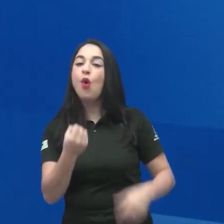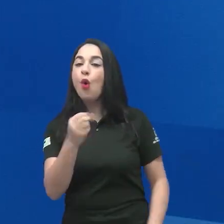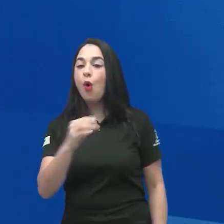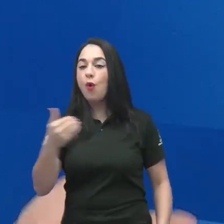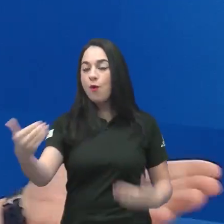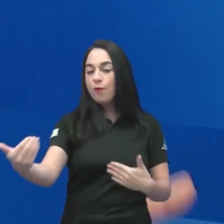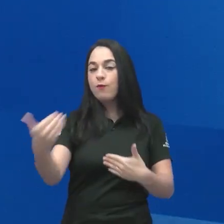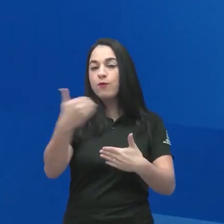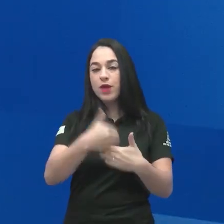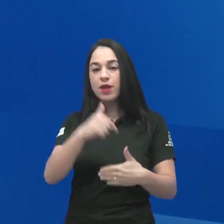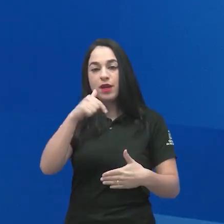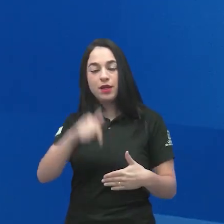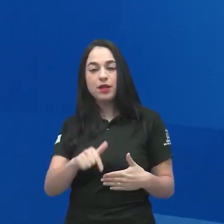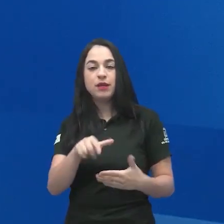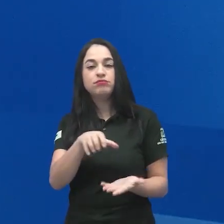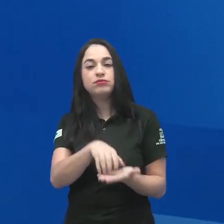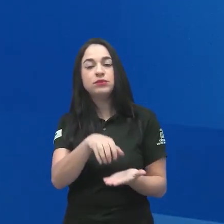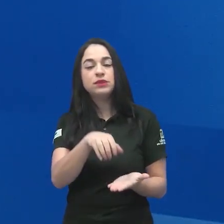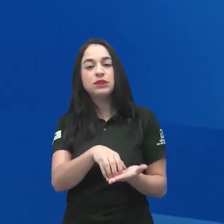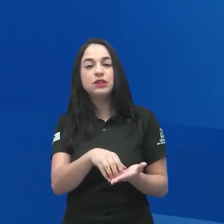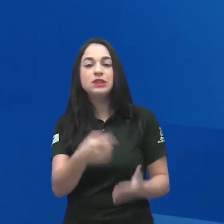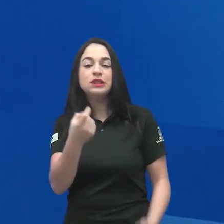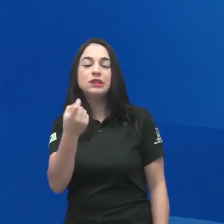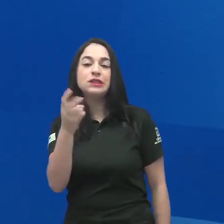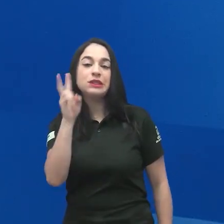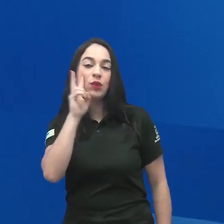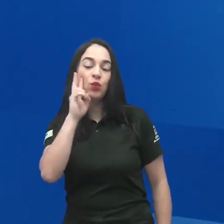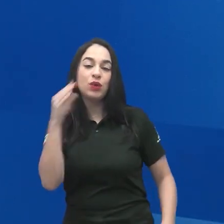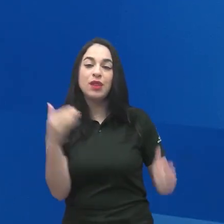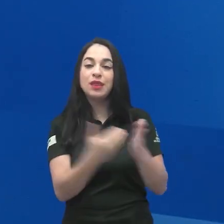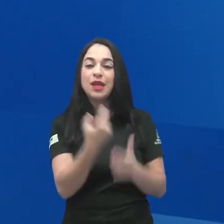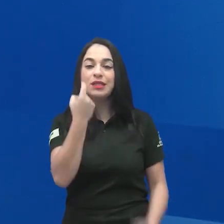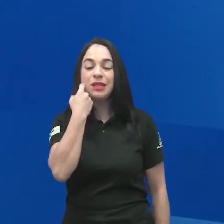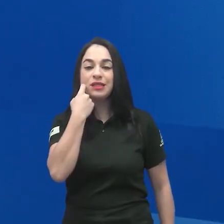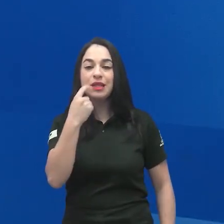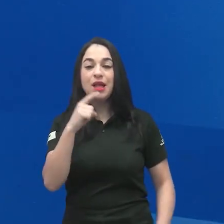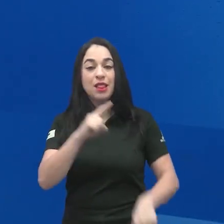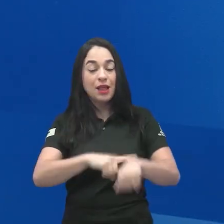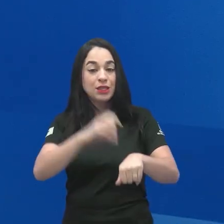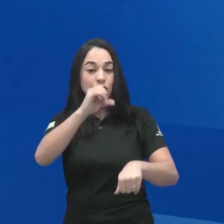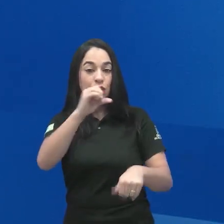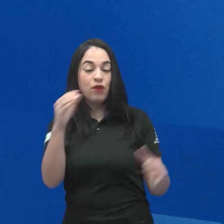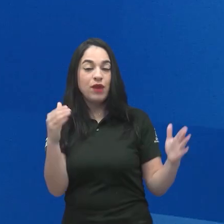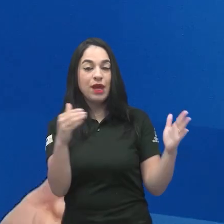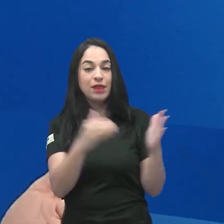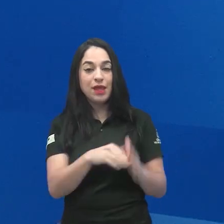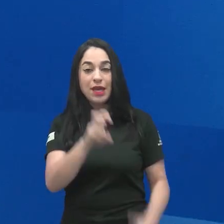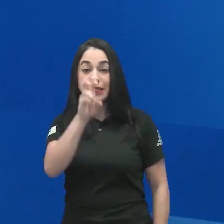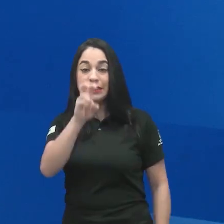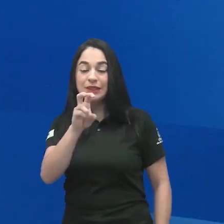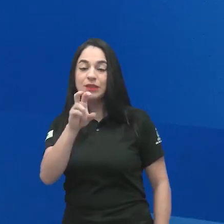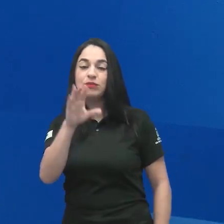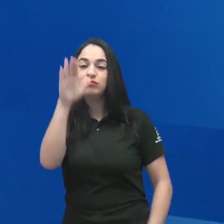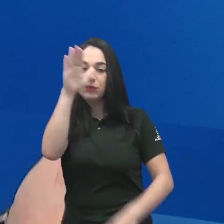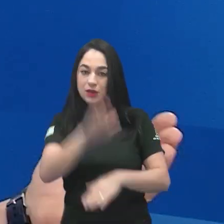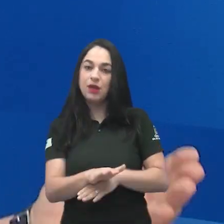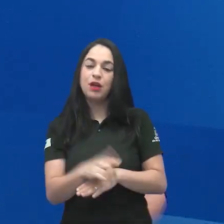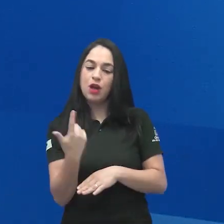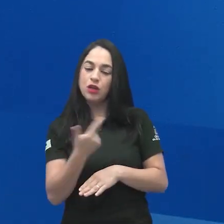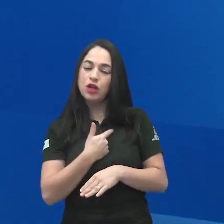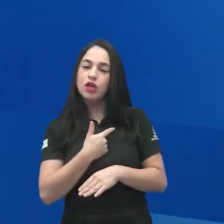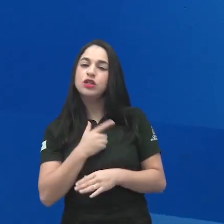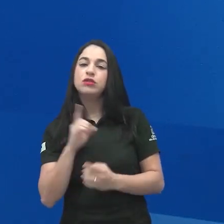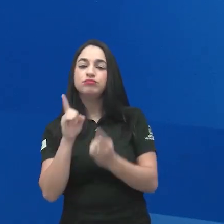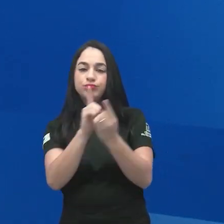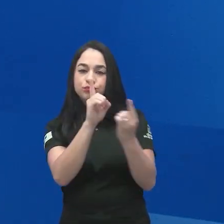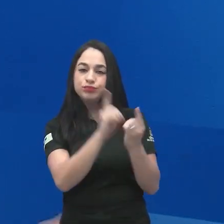www.sebrae.com.br ou nos procurar aqui no escritório regional de segunda a sexta, das 9 às 17 horas. A gente faz um agendamento,